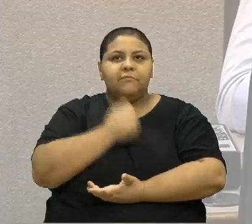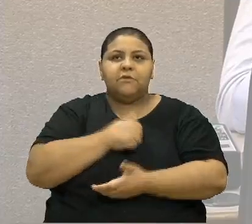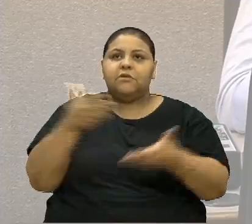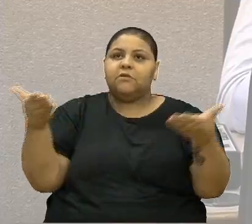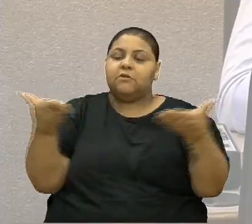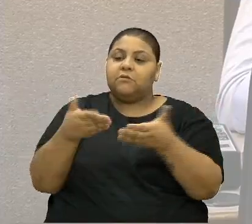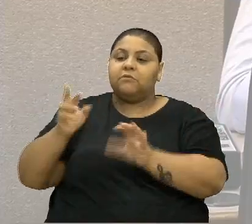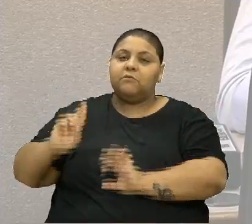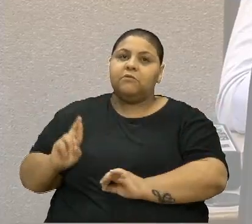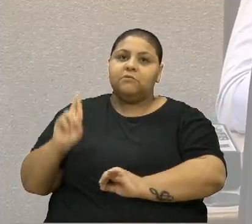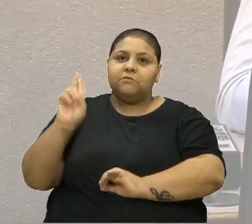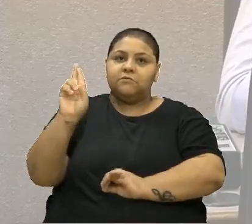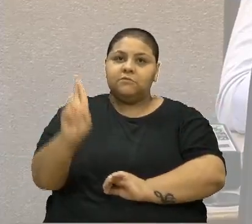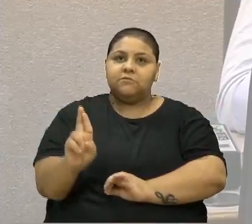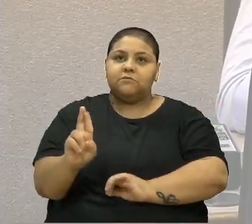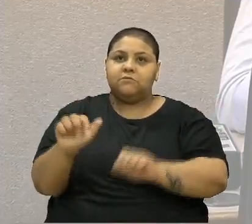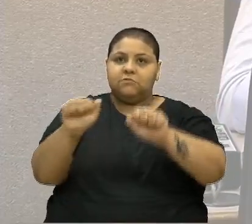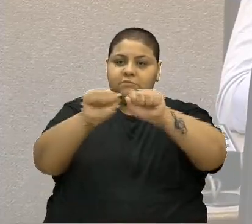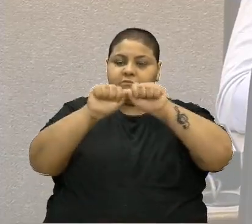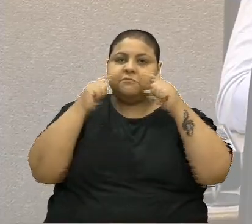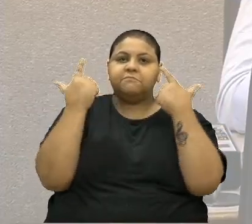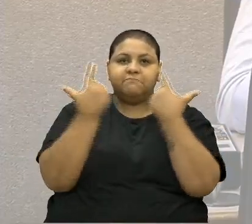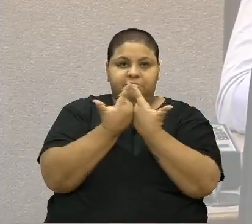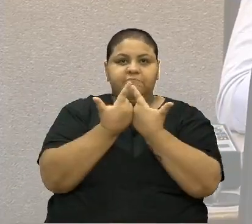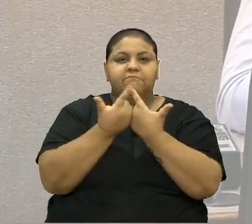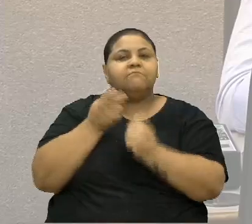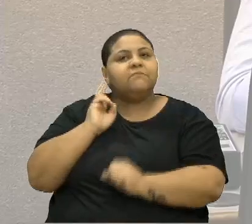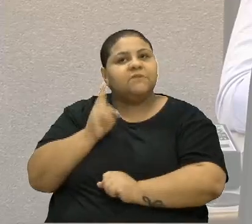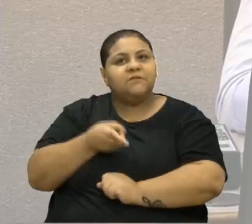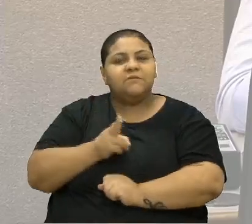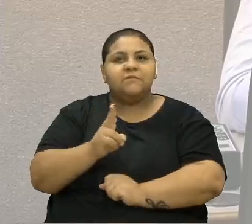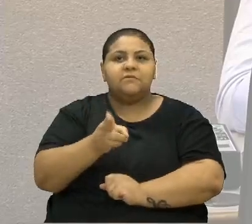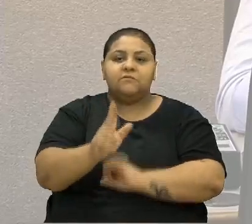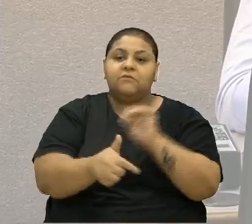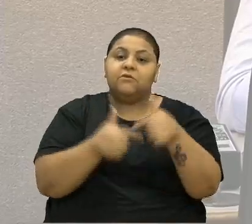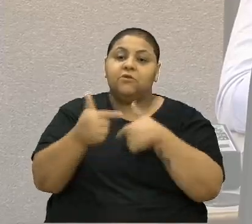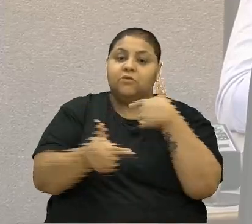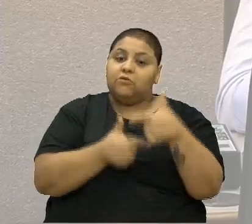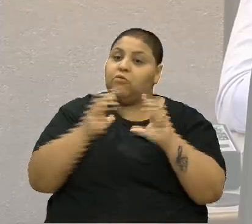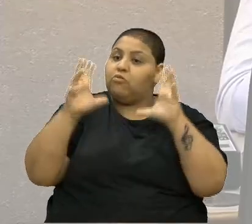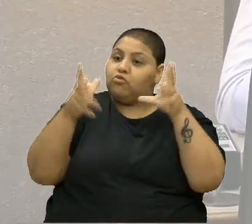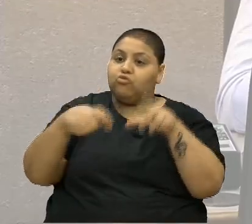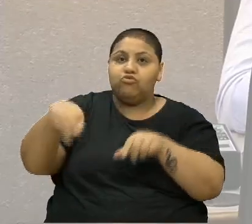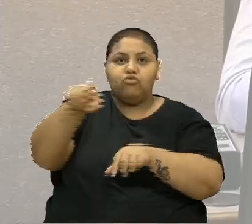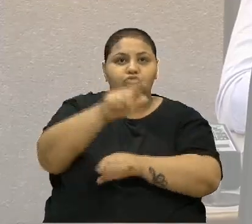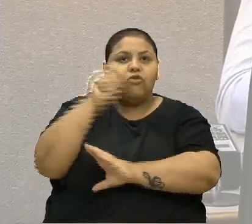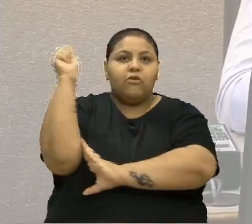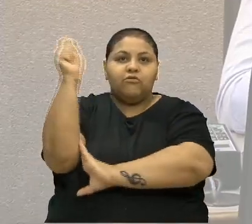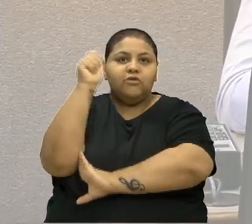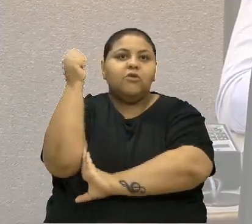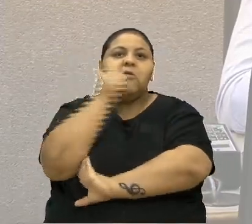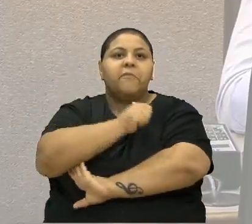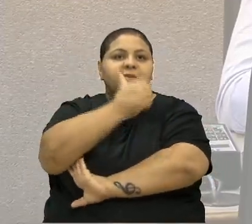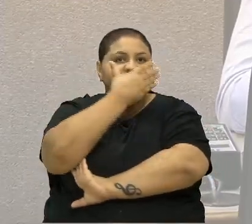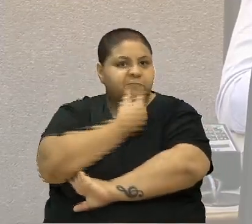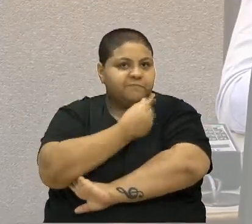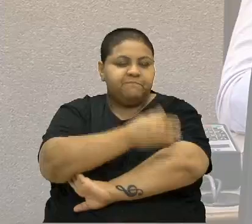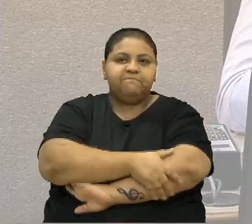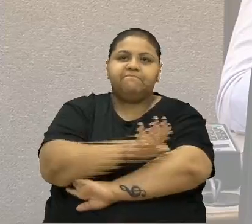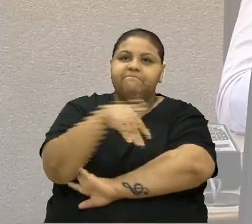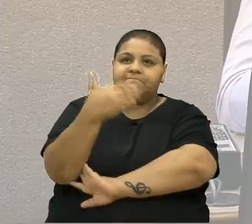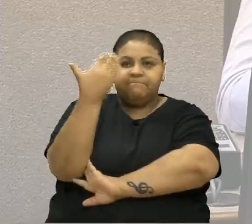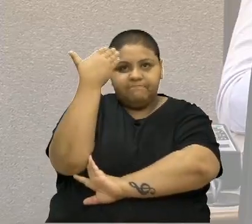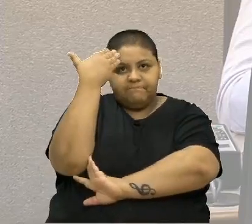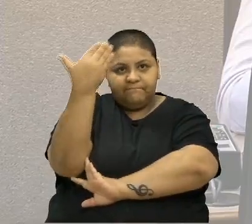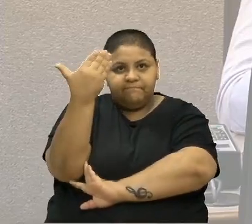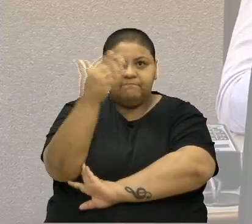nos representa na Assembleia Legislativa e que está sempre, né, trabalhando por todos nós, gaúchos e gaúchas. Então, eu quero